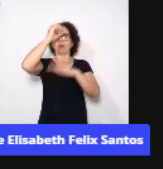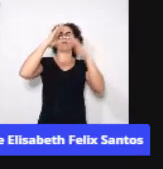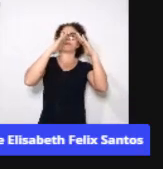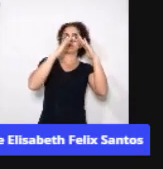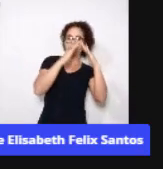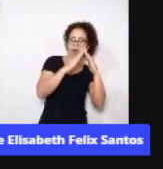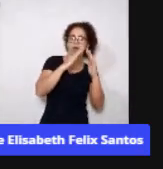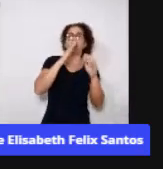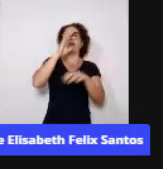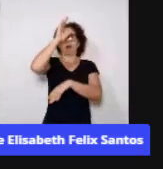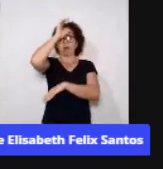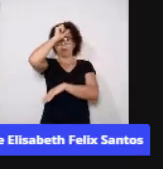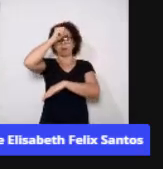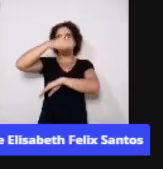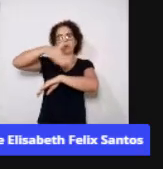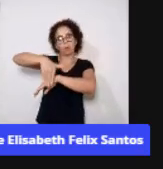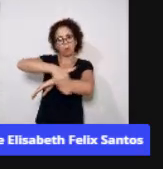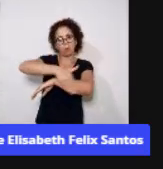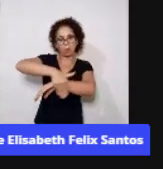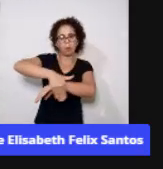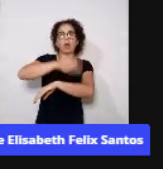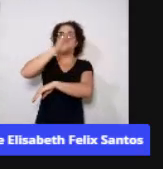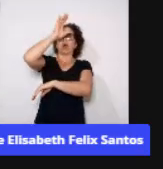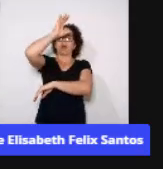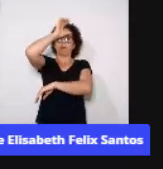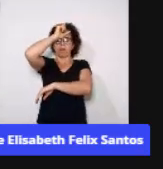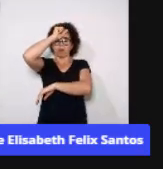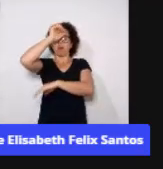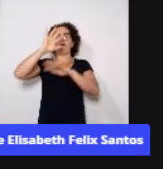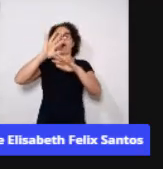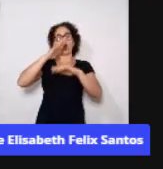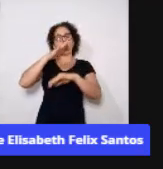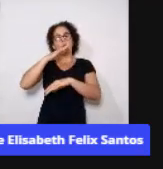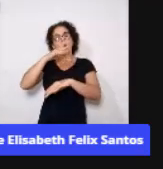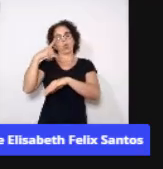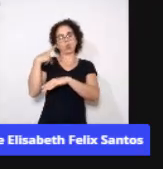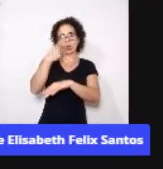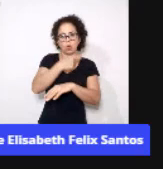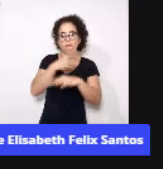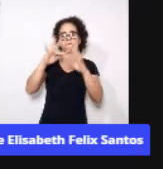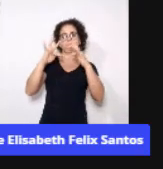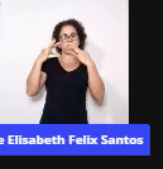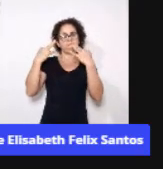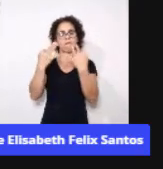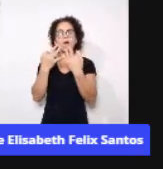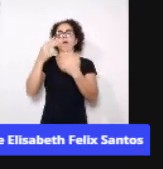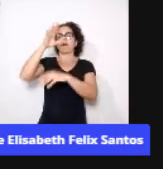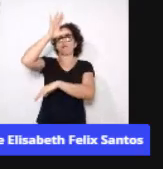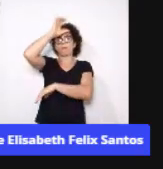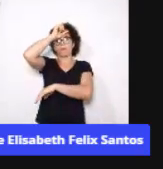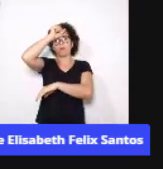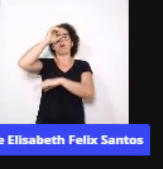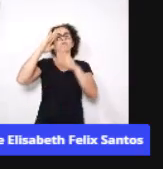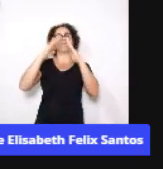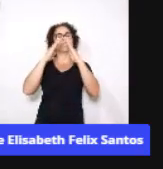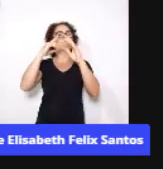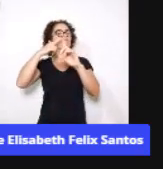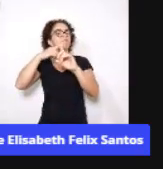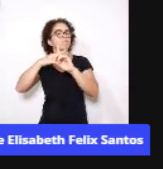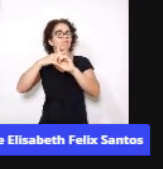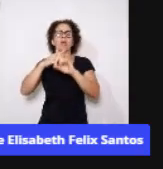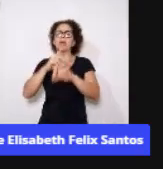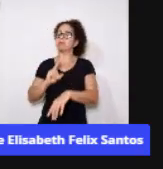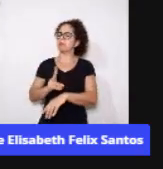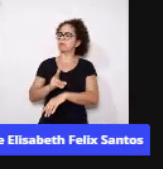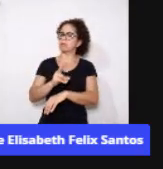rua, aprendemos com os nossos familiares, aprendemos na igreja. Em todo tempo nós estamos aprendendo. E por que